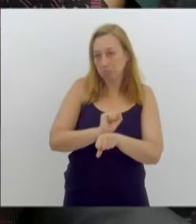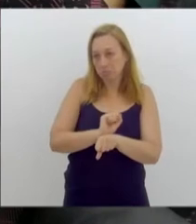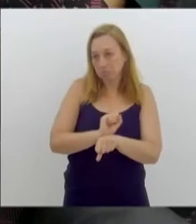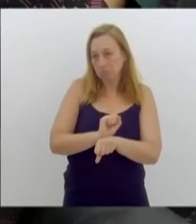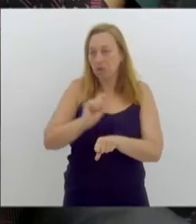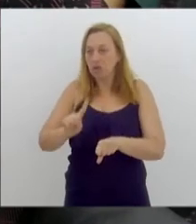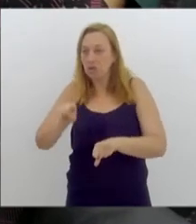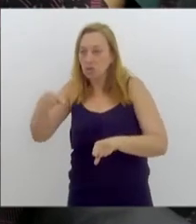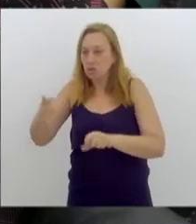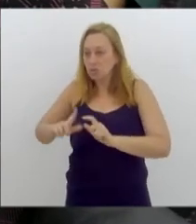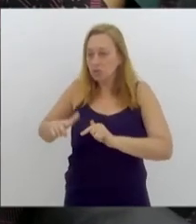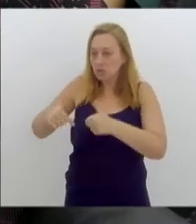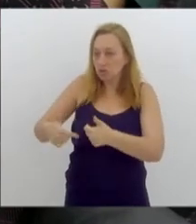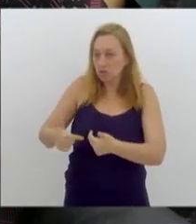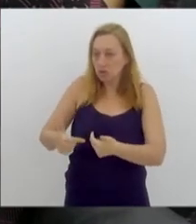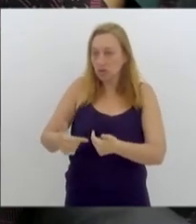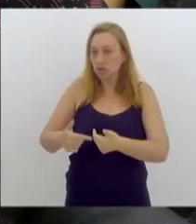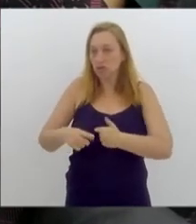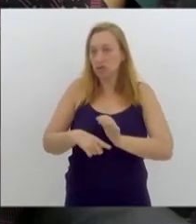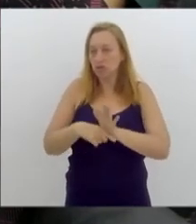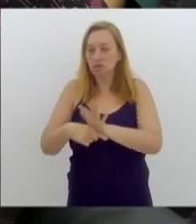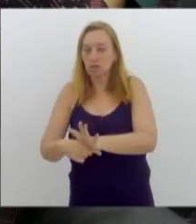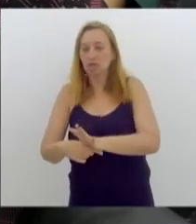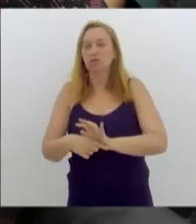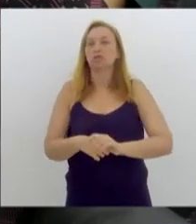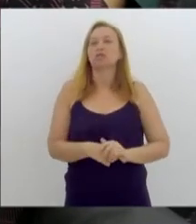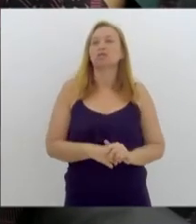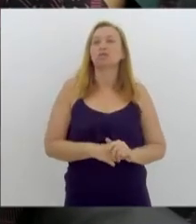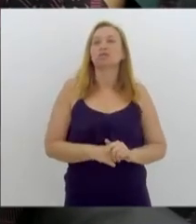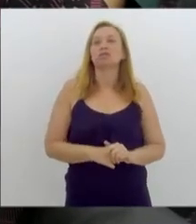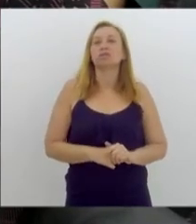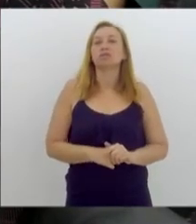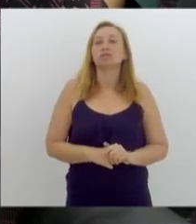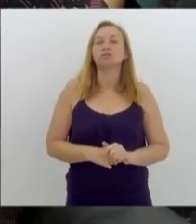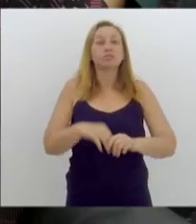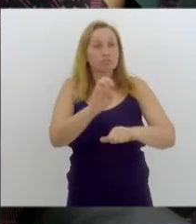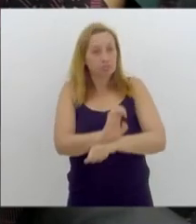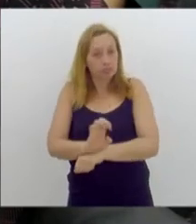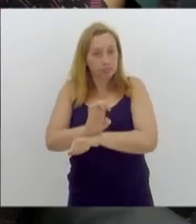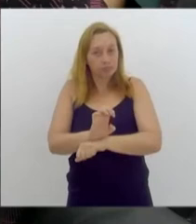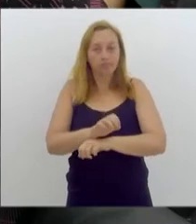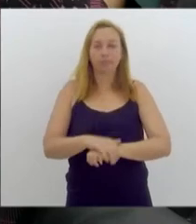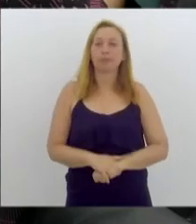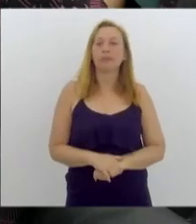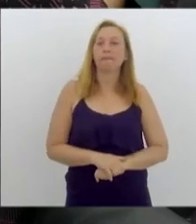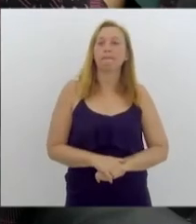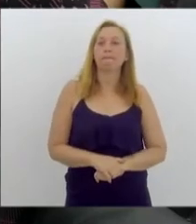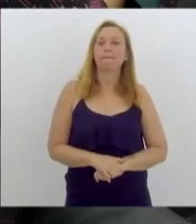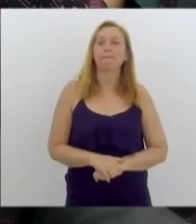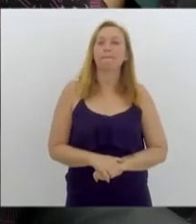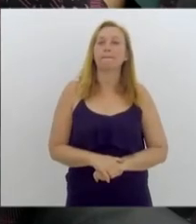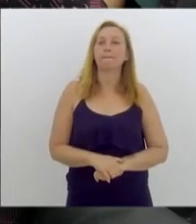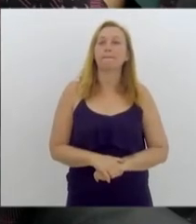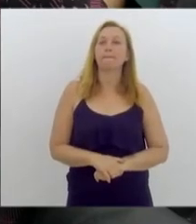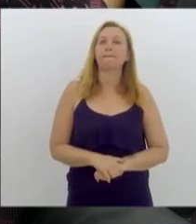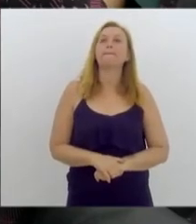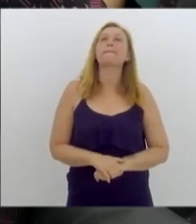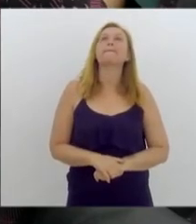outras ações beneficiaram o estado e eu